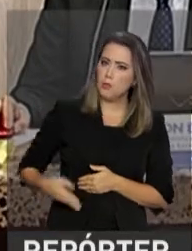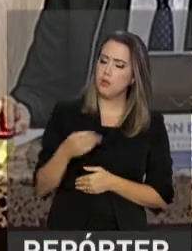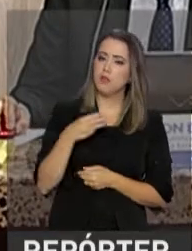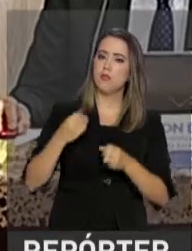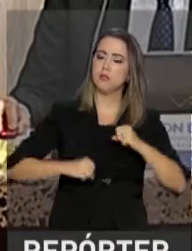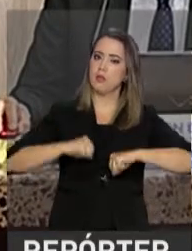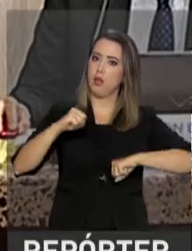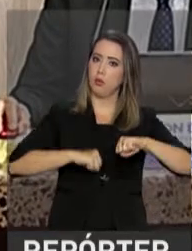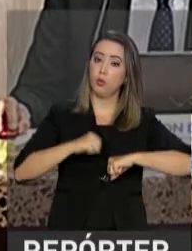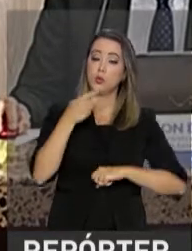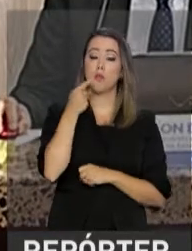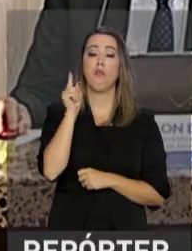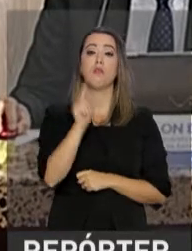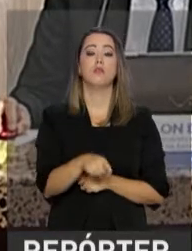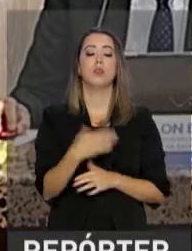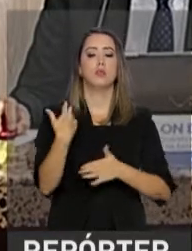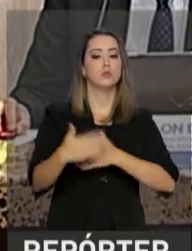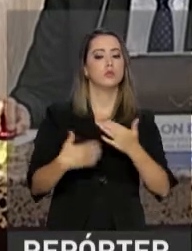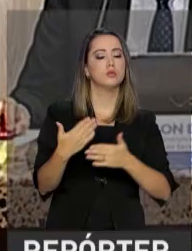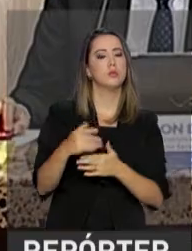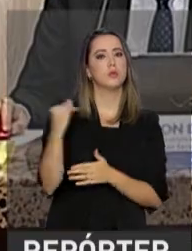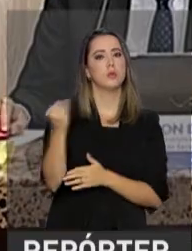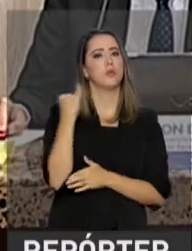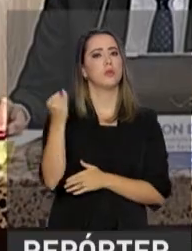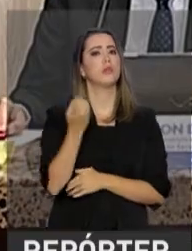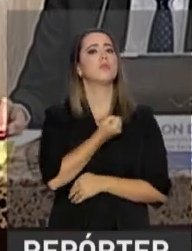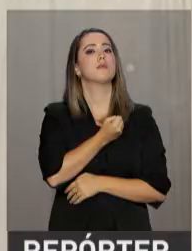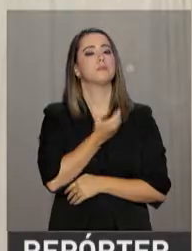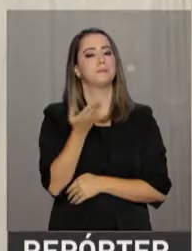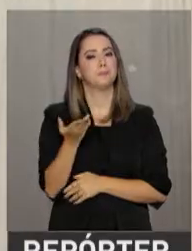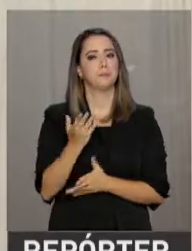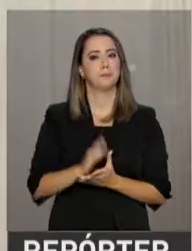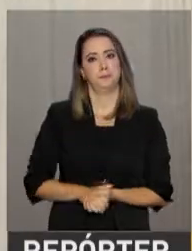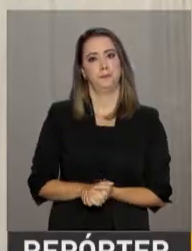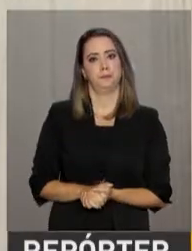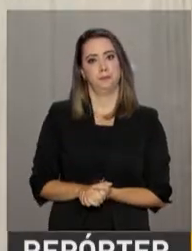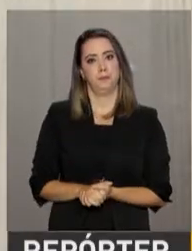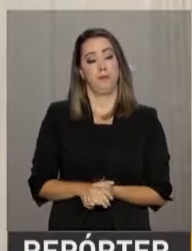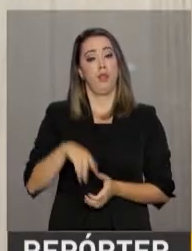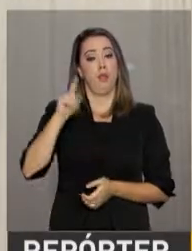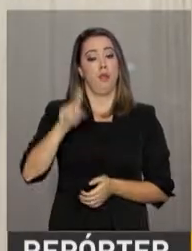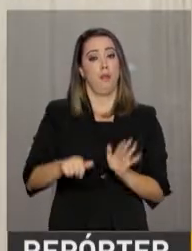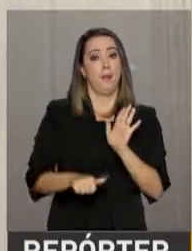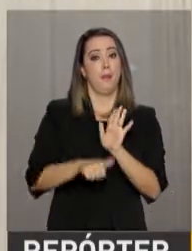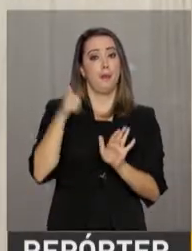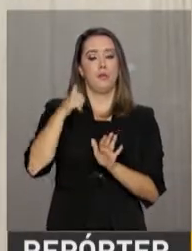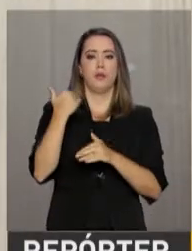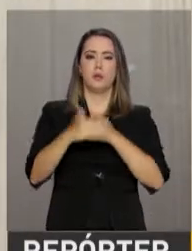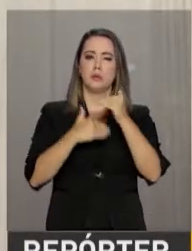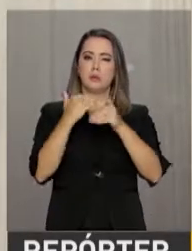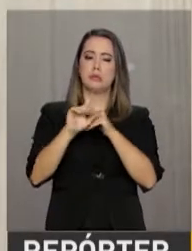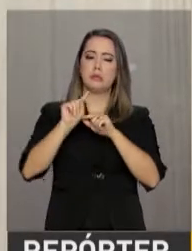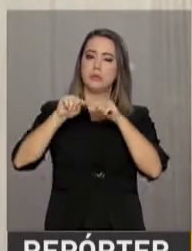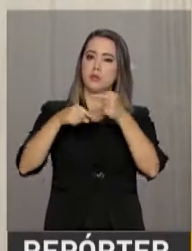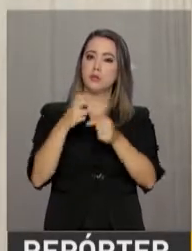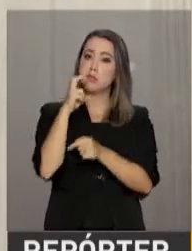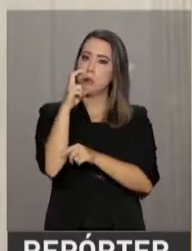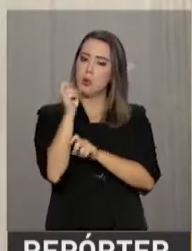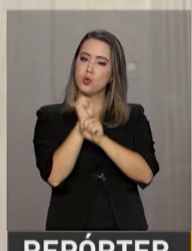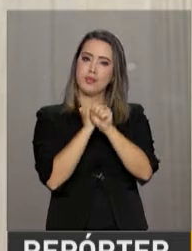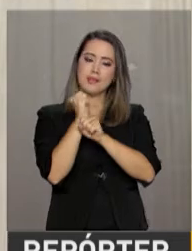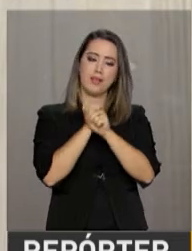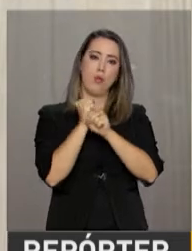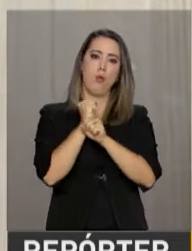serviços comentou sobre o desempenho das exportações foi o primeiro crescimento após cinco anos isso é algo